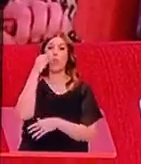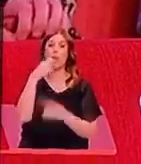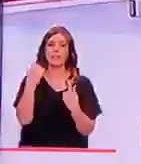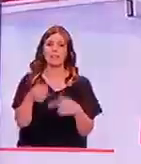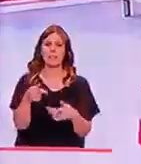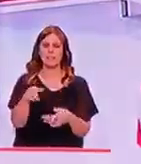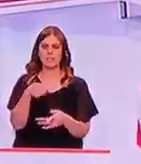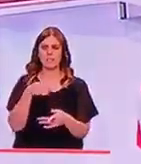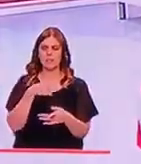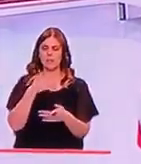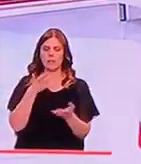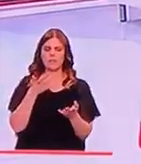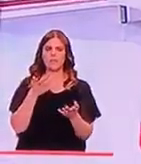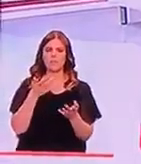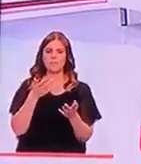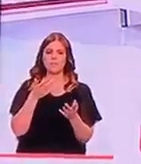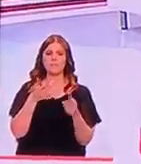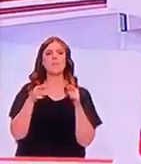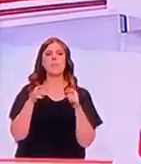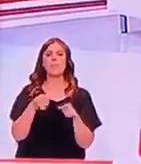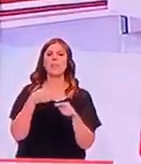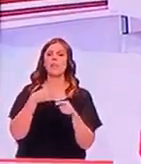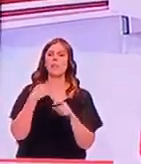deve ter sido... Então,